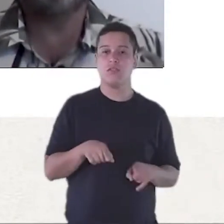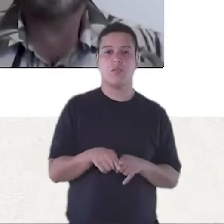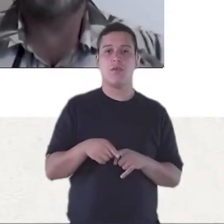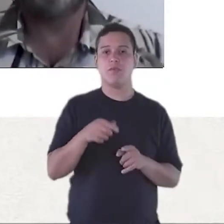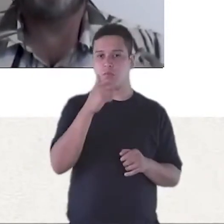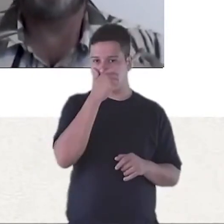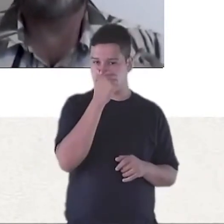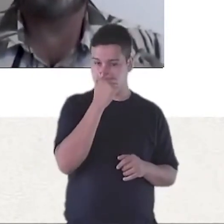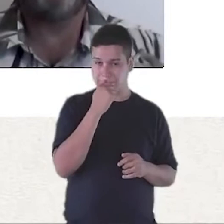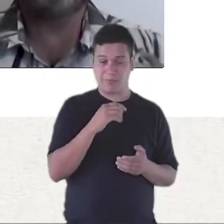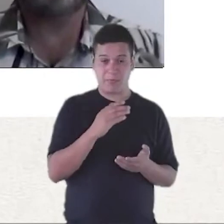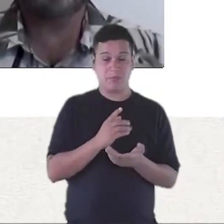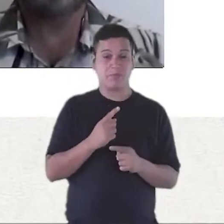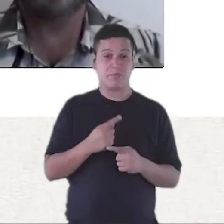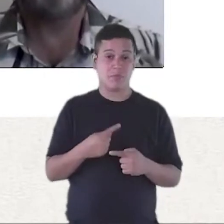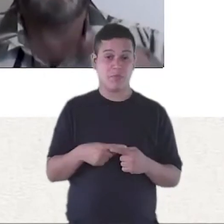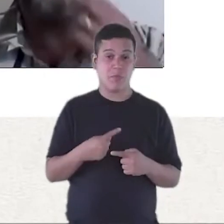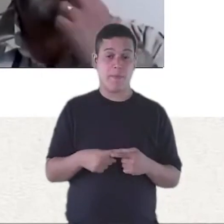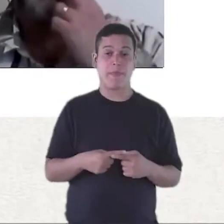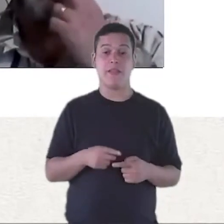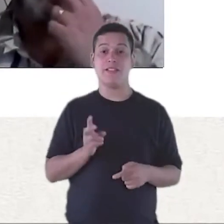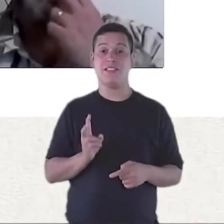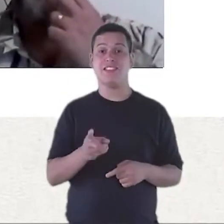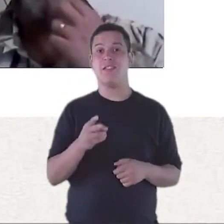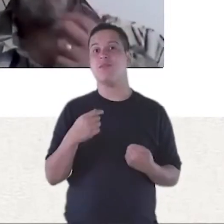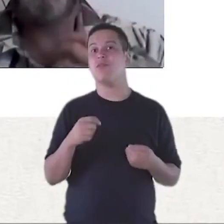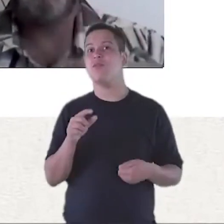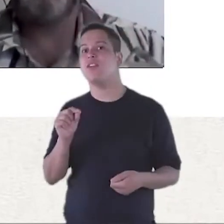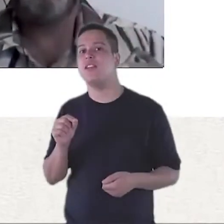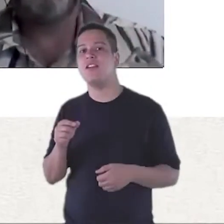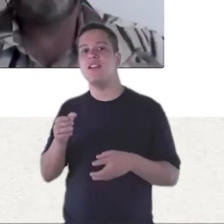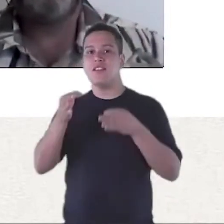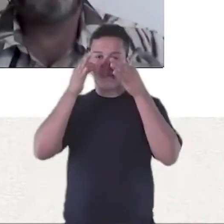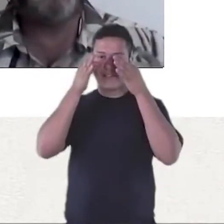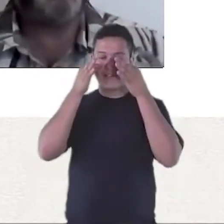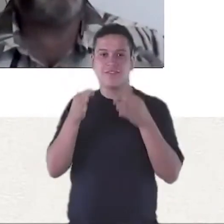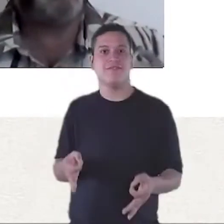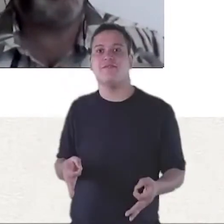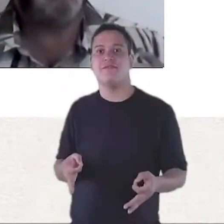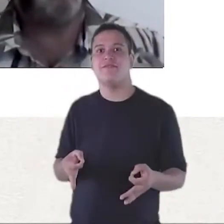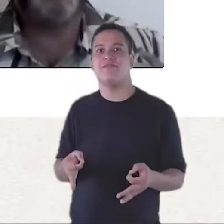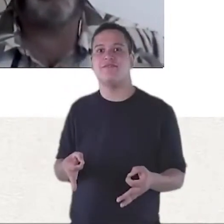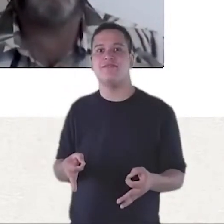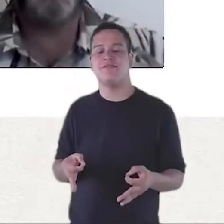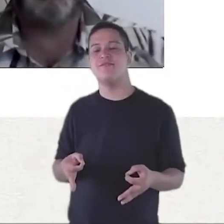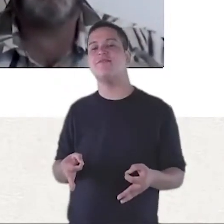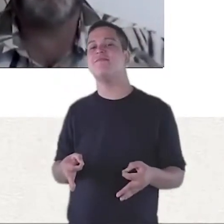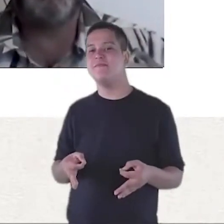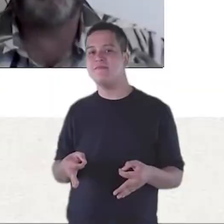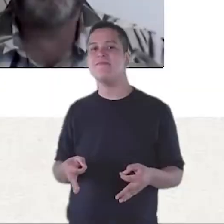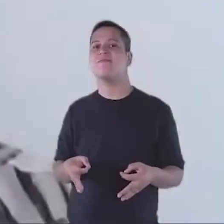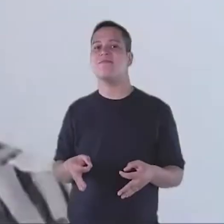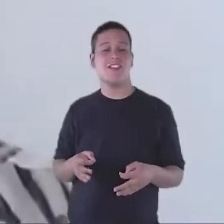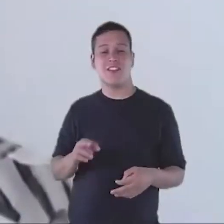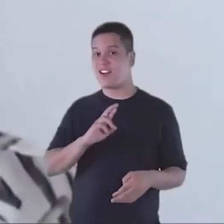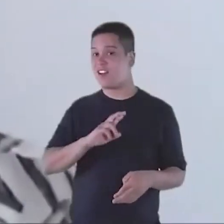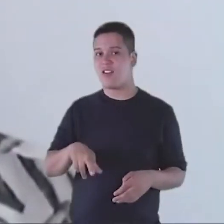é uma estrada que sempre vai exigir atenção. Não é uma estrada